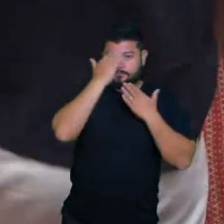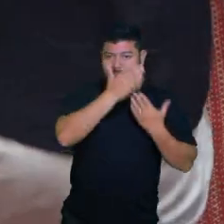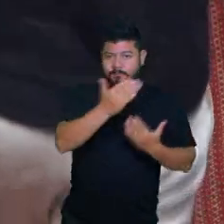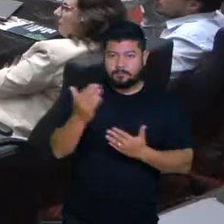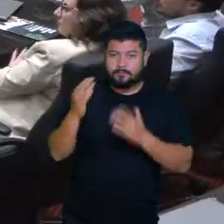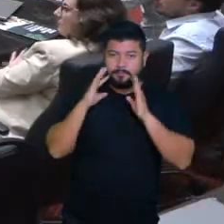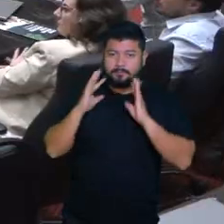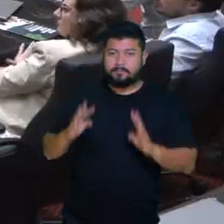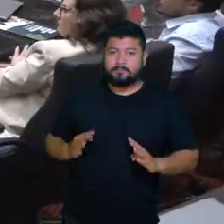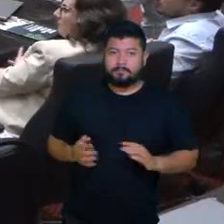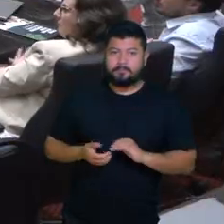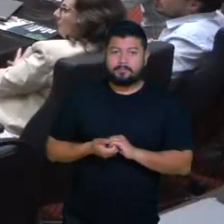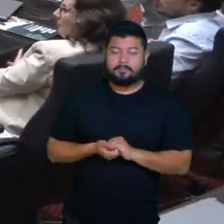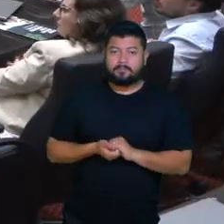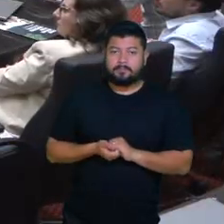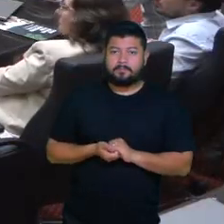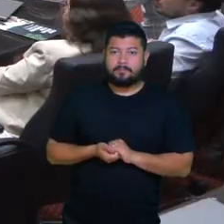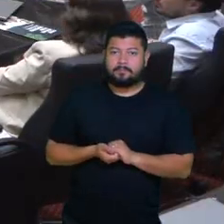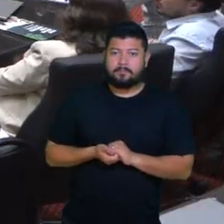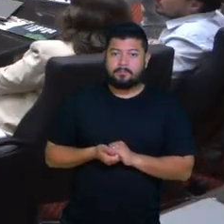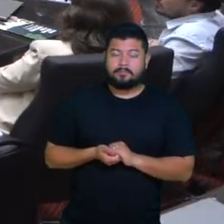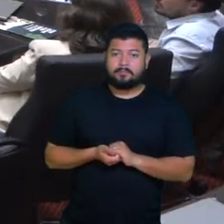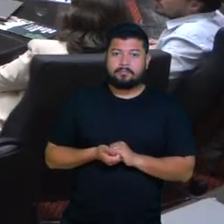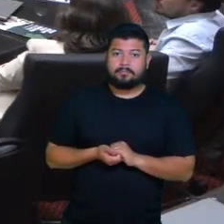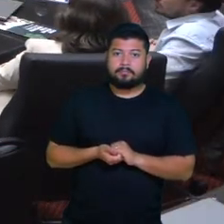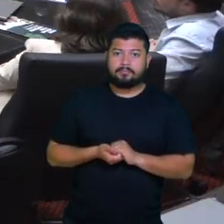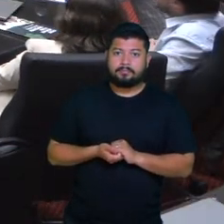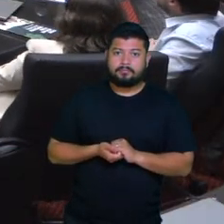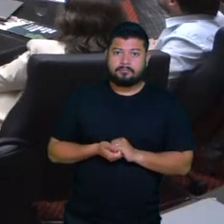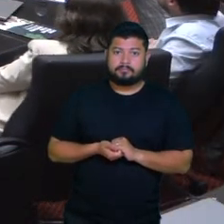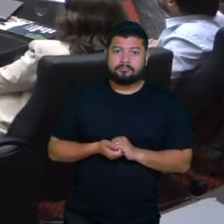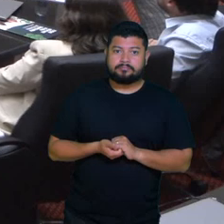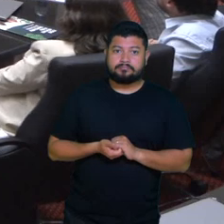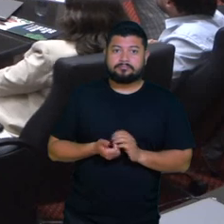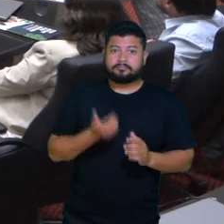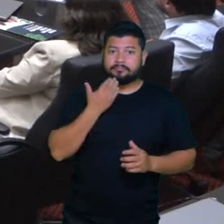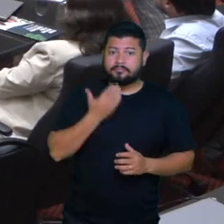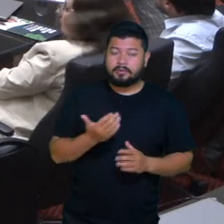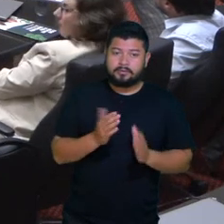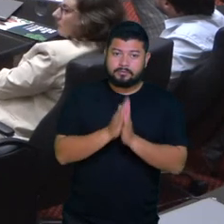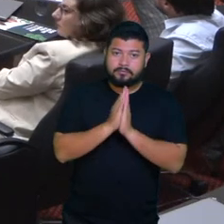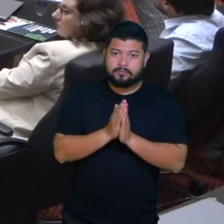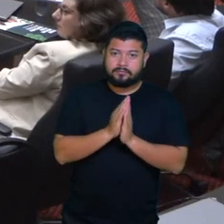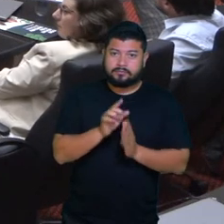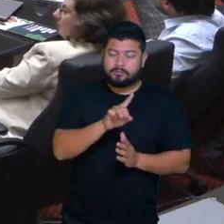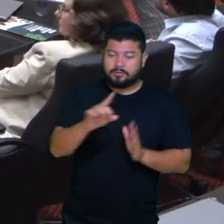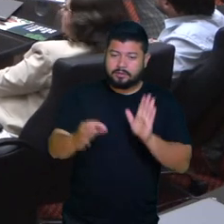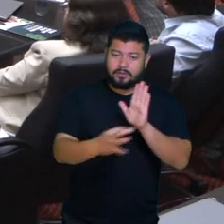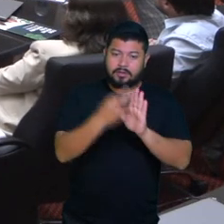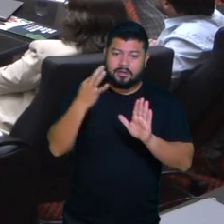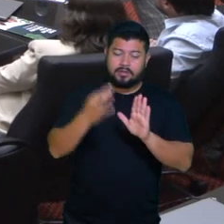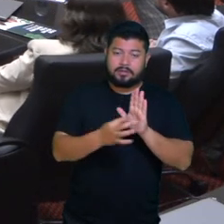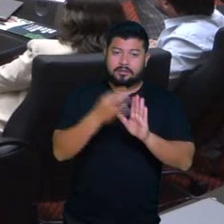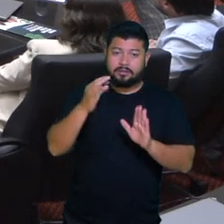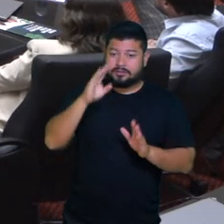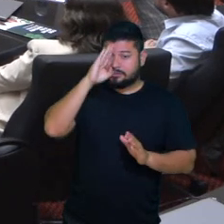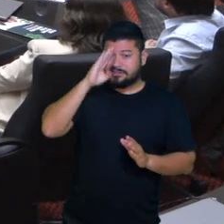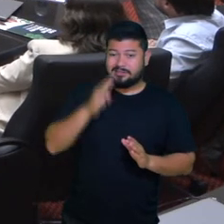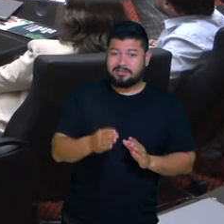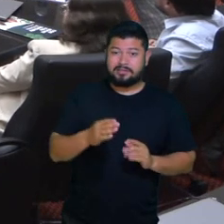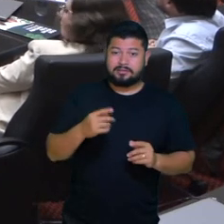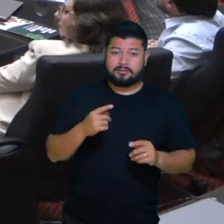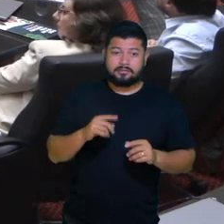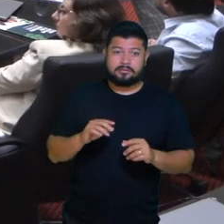muito bem eh só tado adiantado da hora vou pedir que o pessoal que faça os destaques façam objetivamente os destaques pra gente possa